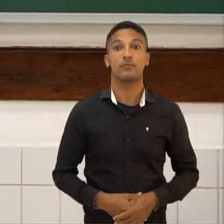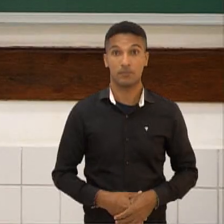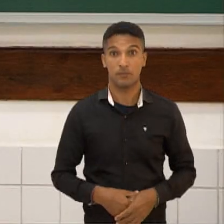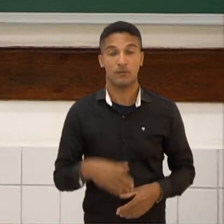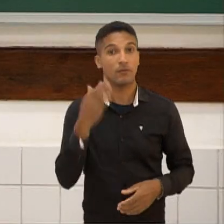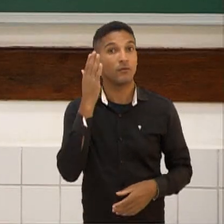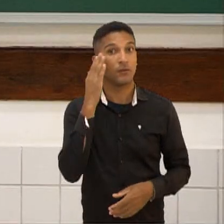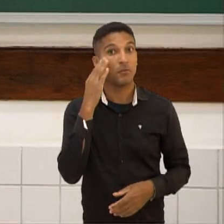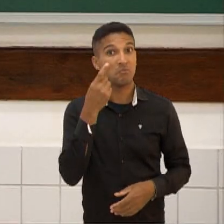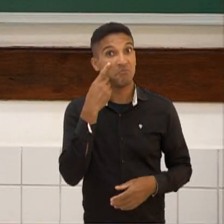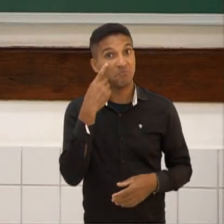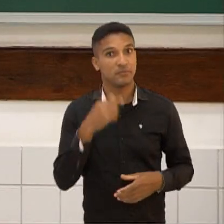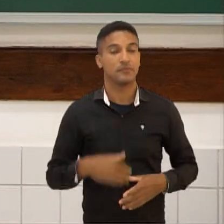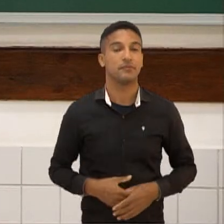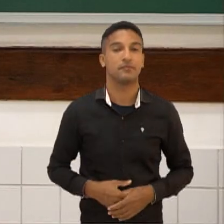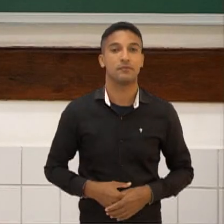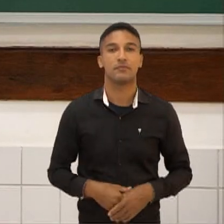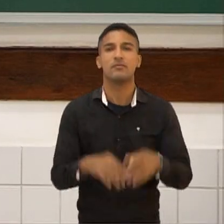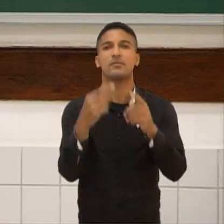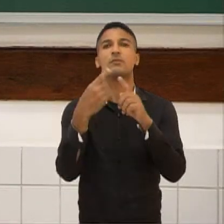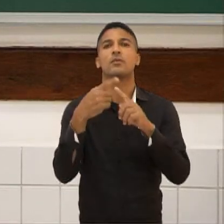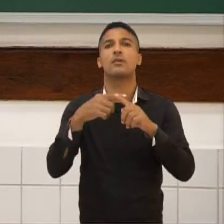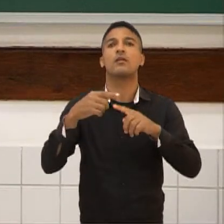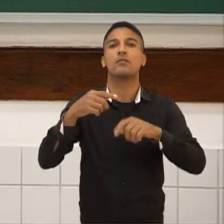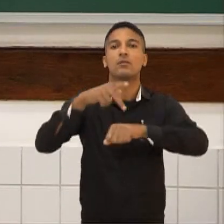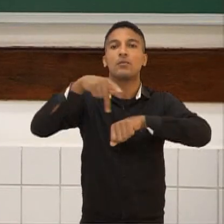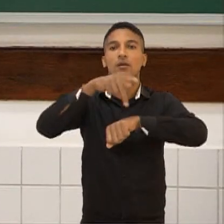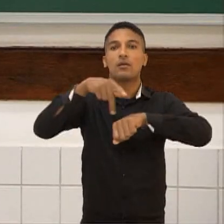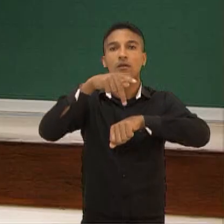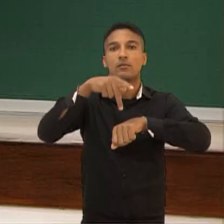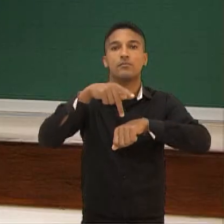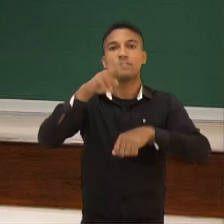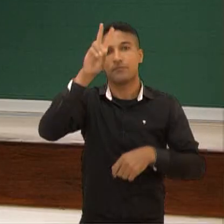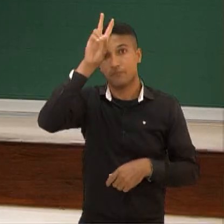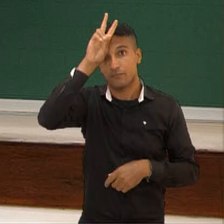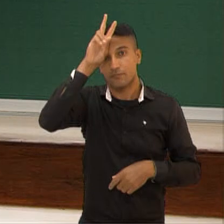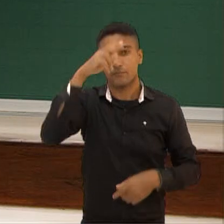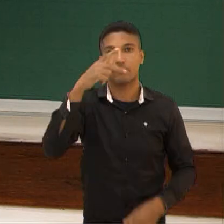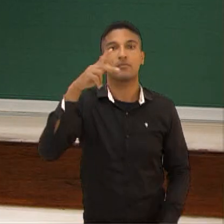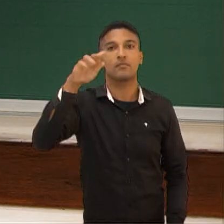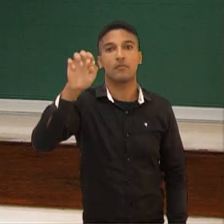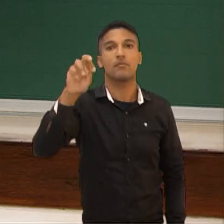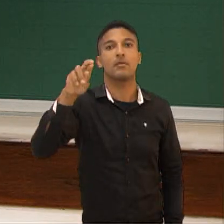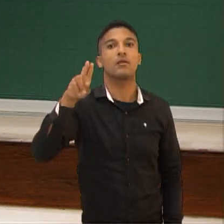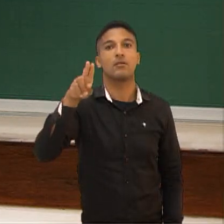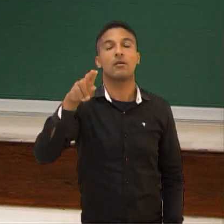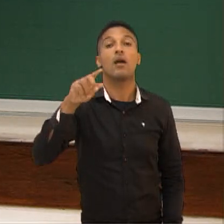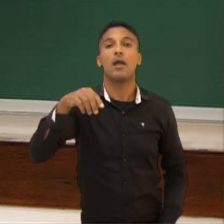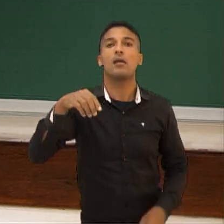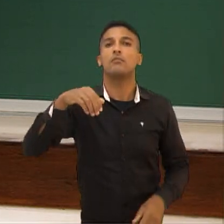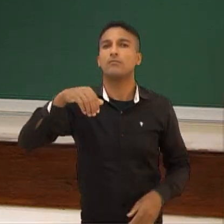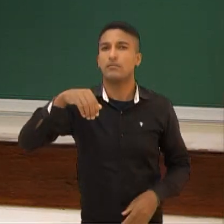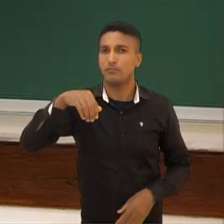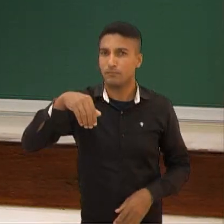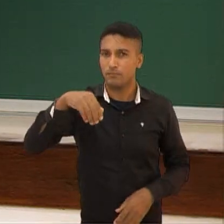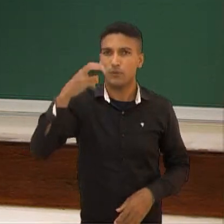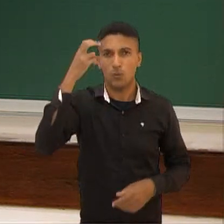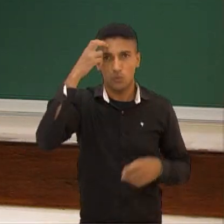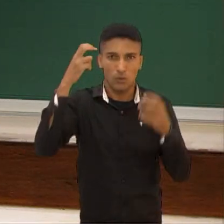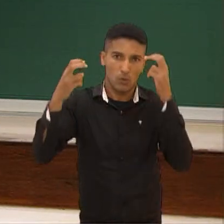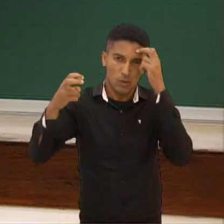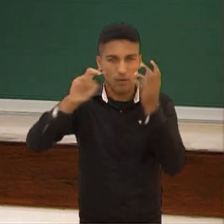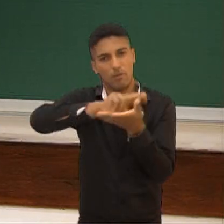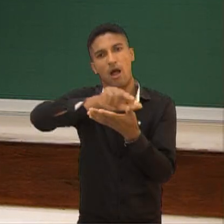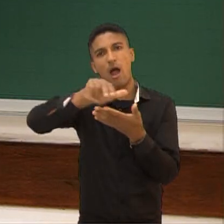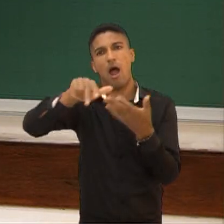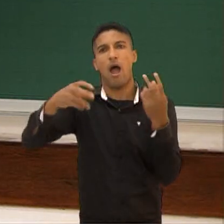Vamos saber então. Bom, por que ele é considerado um país multicultural? Bom, porque a letra B é a correta, porque consta de